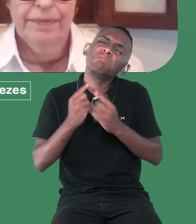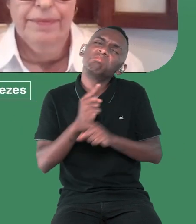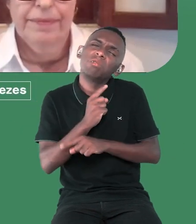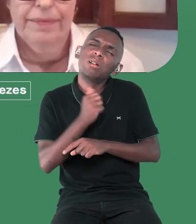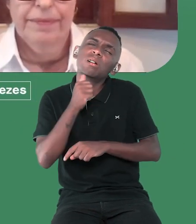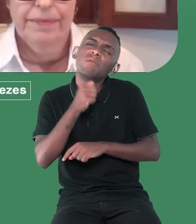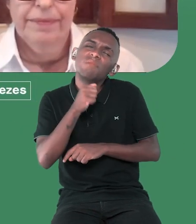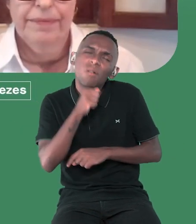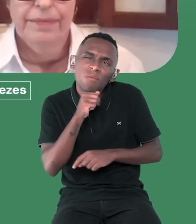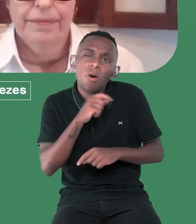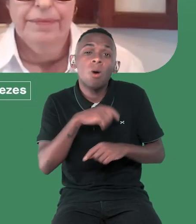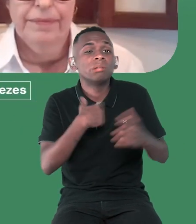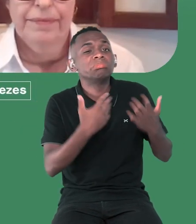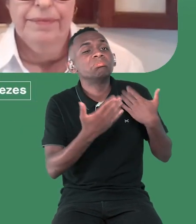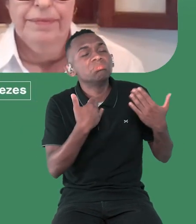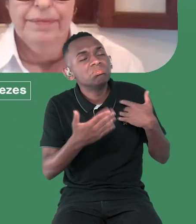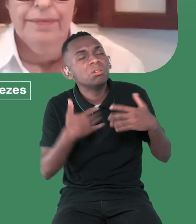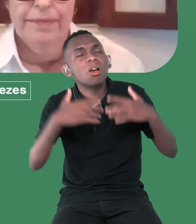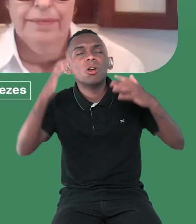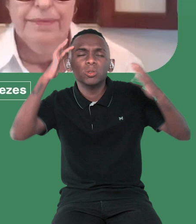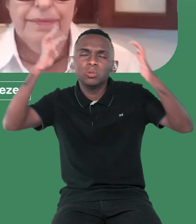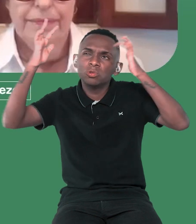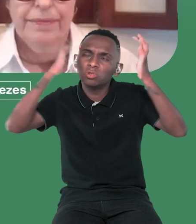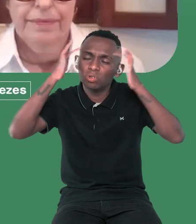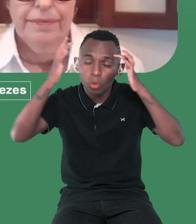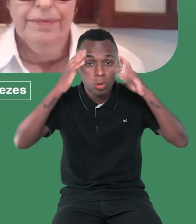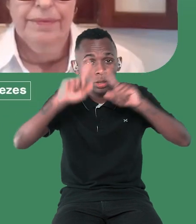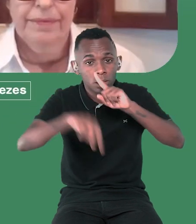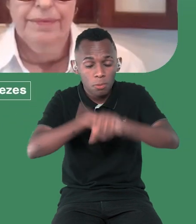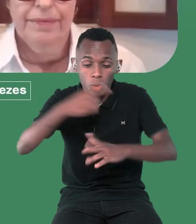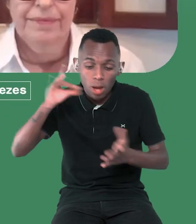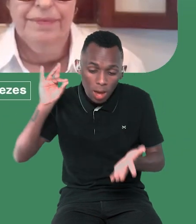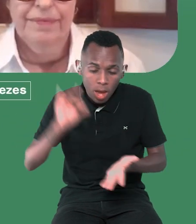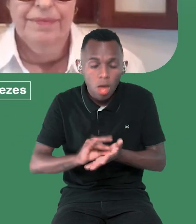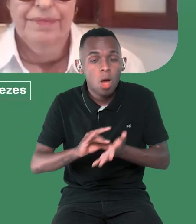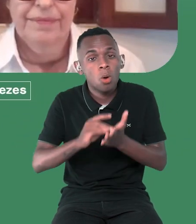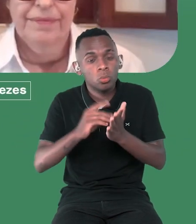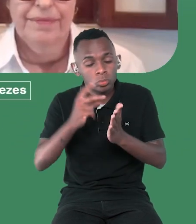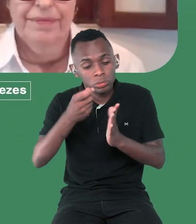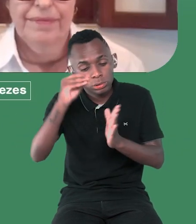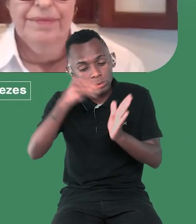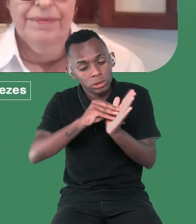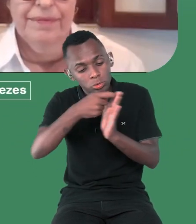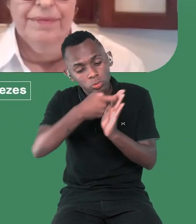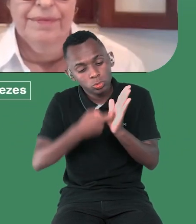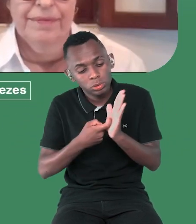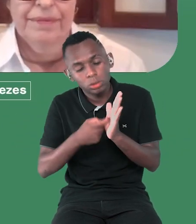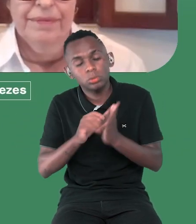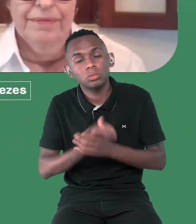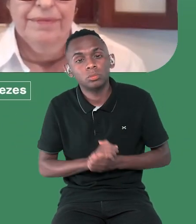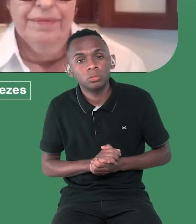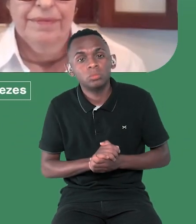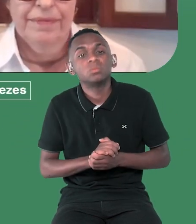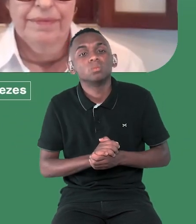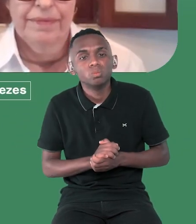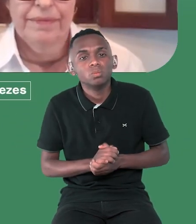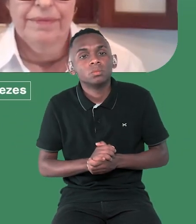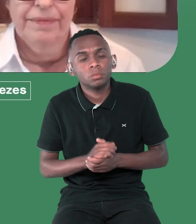que conversou comigo no sonho e acabou se materializando num texto, né? Que virou